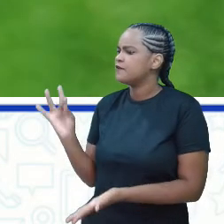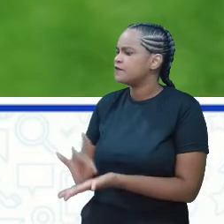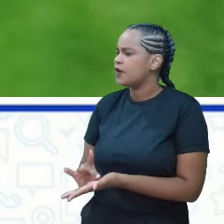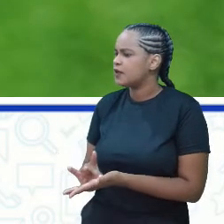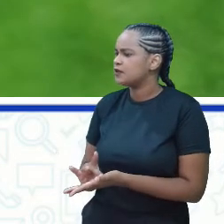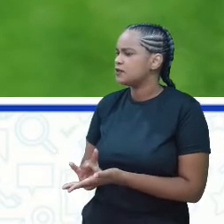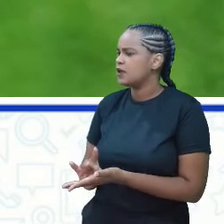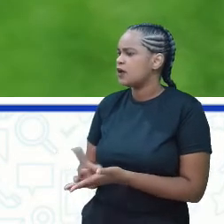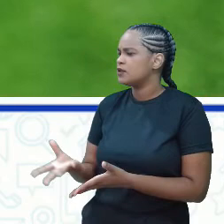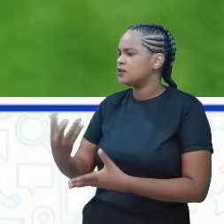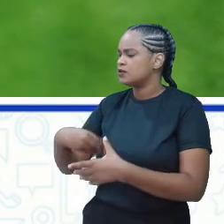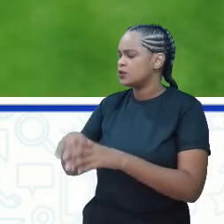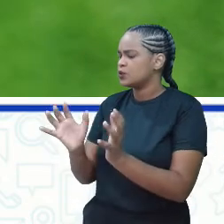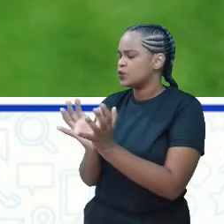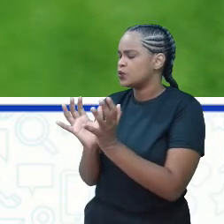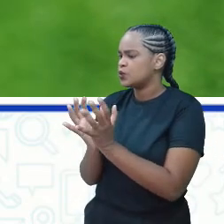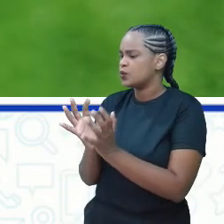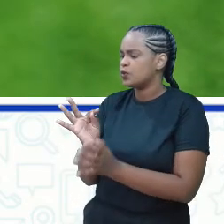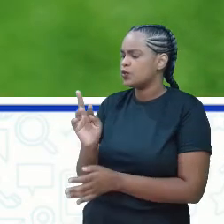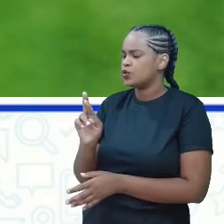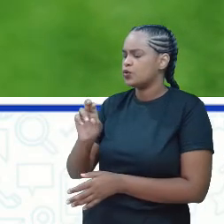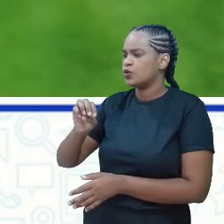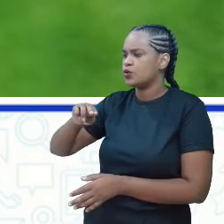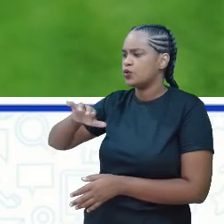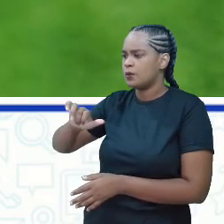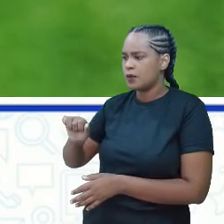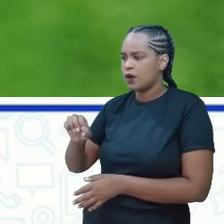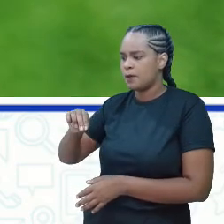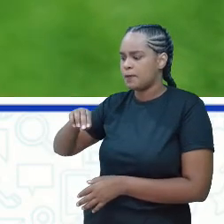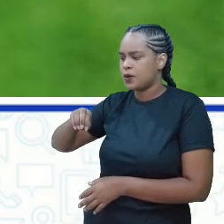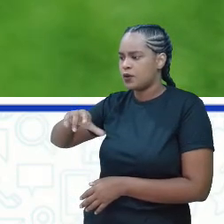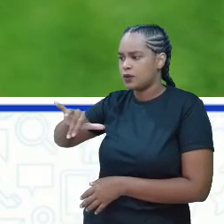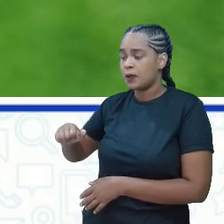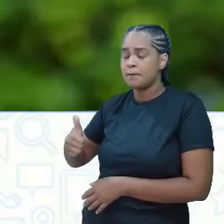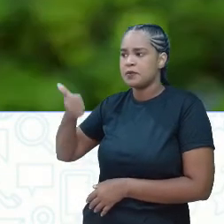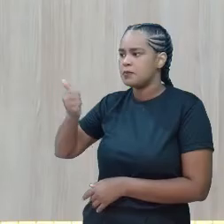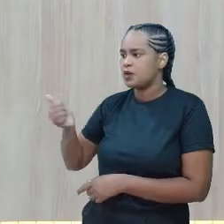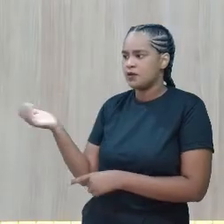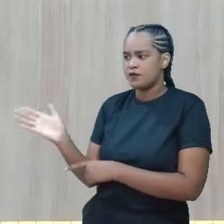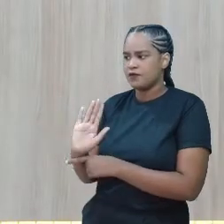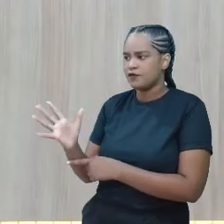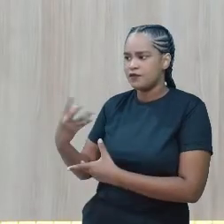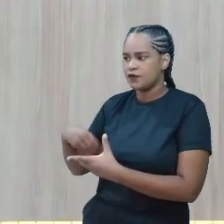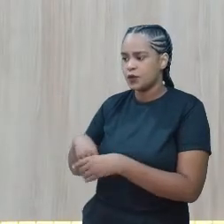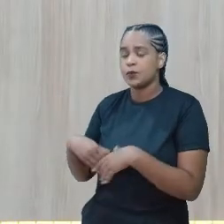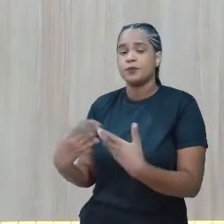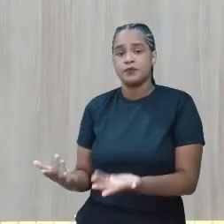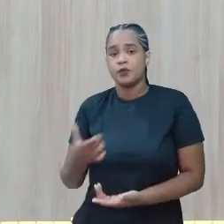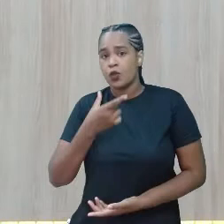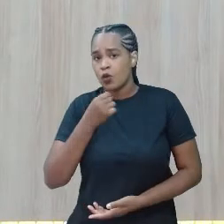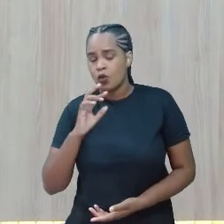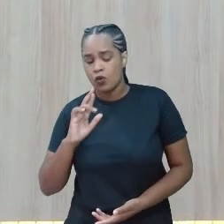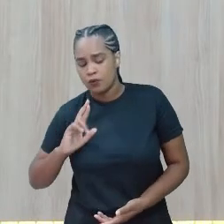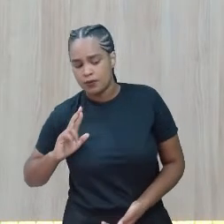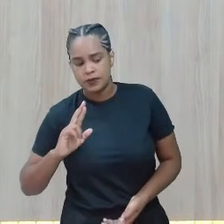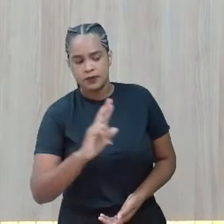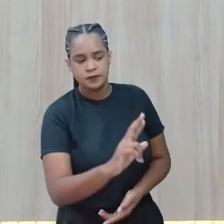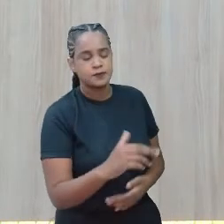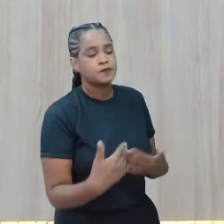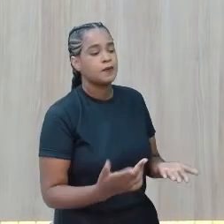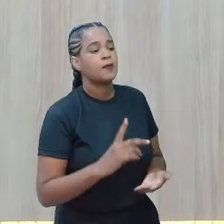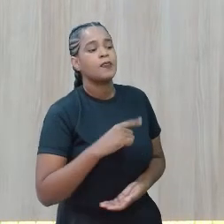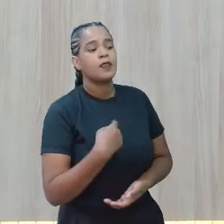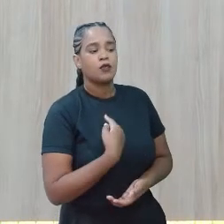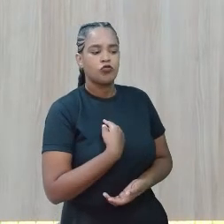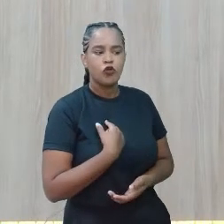papéis da Turma da Mônica pela primeira vez no filme? E aí Maurício de Souza responde: